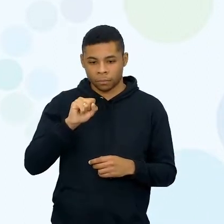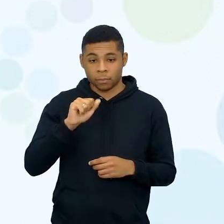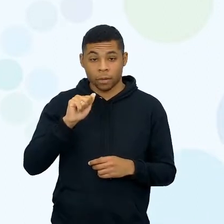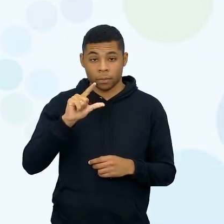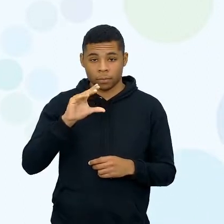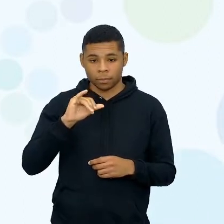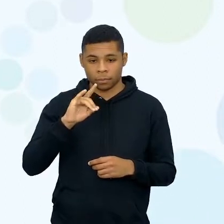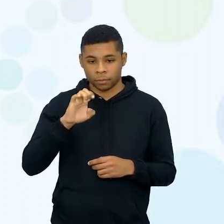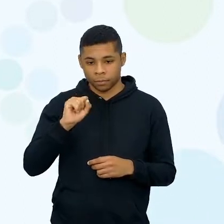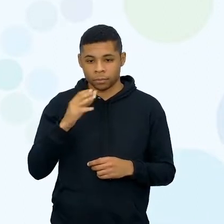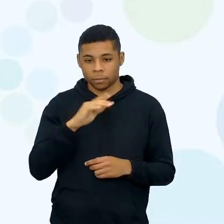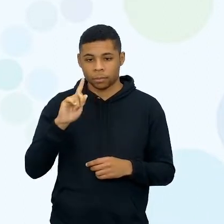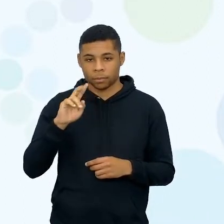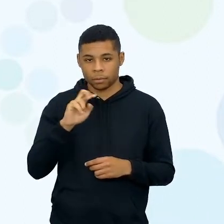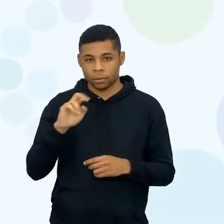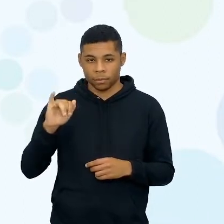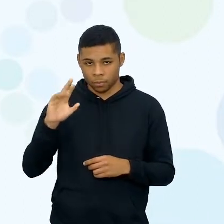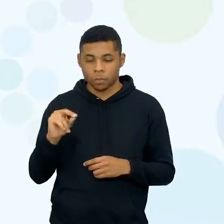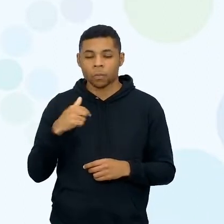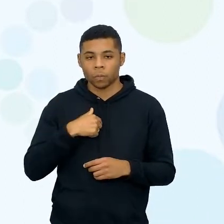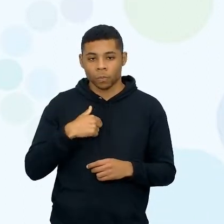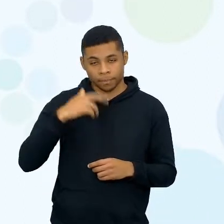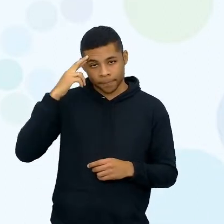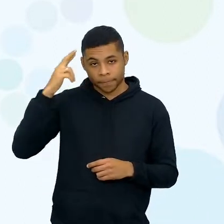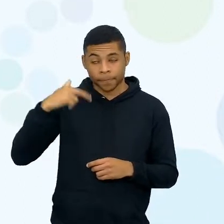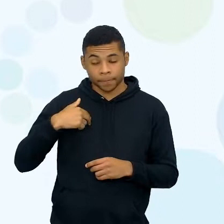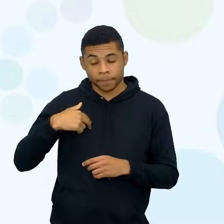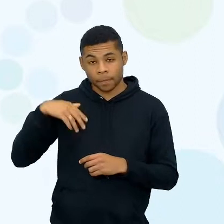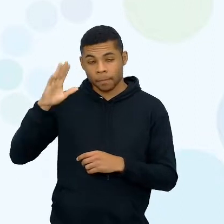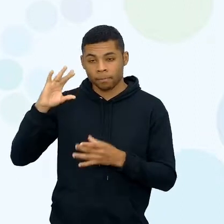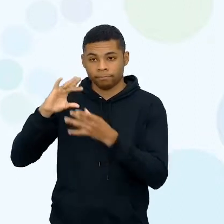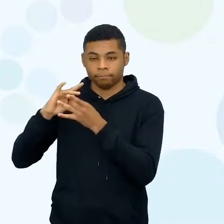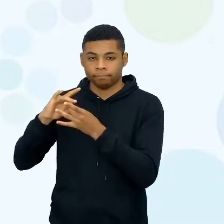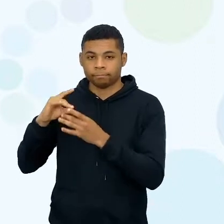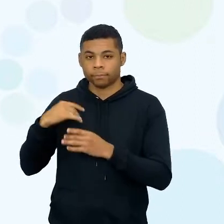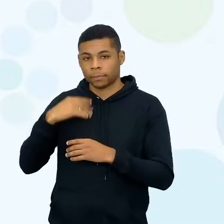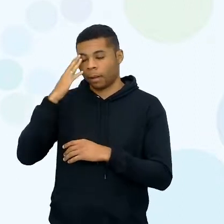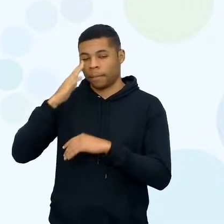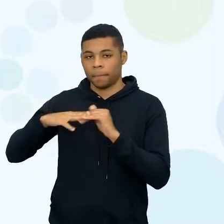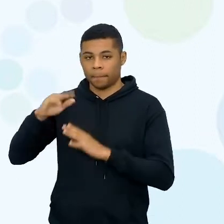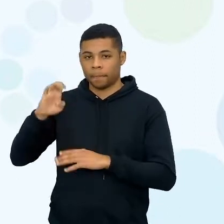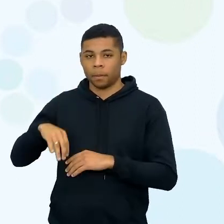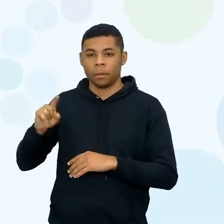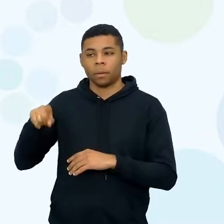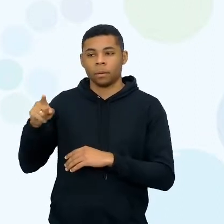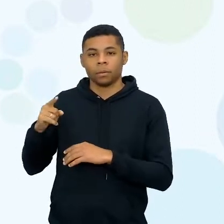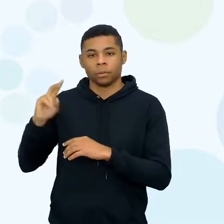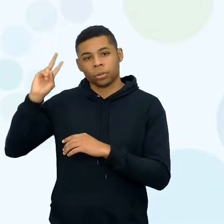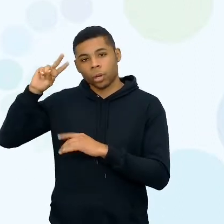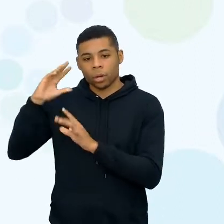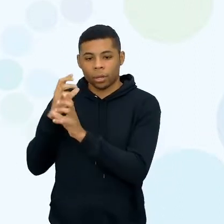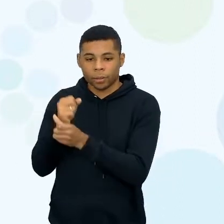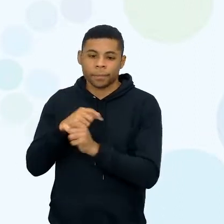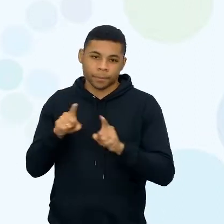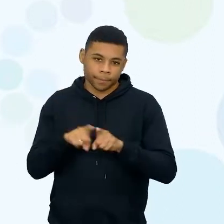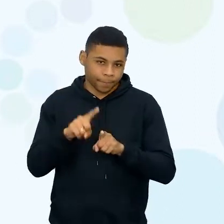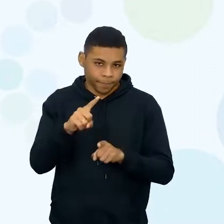especialidade é em História, mas aqui, como você está vendo no LED, a gente está trabalhando de uma